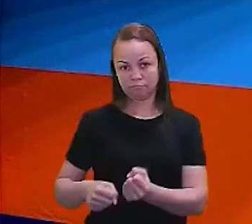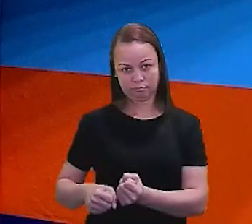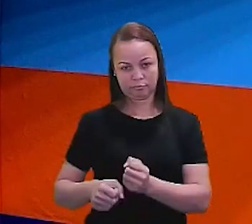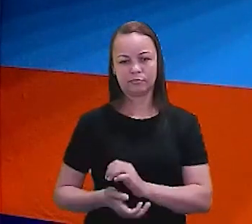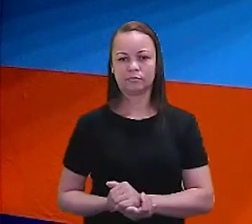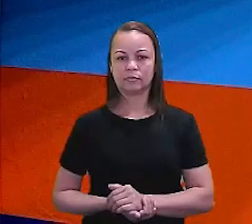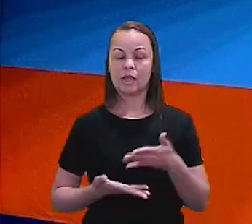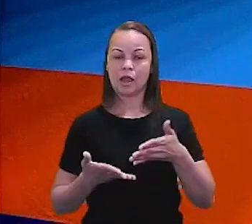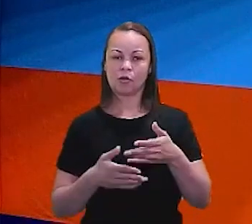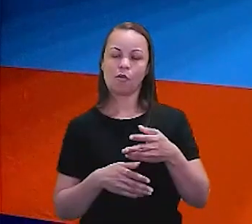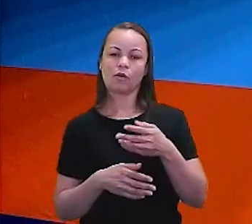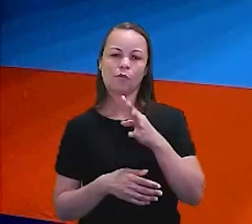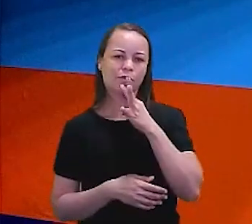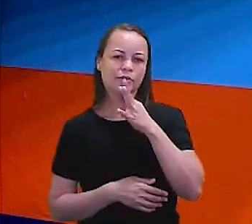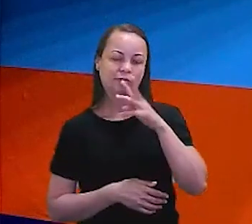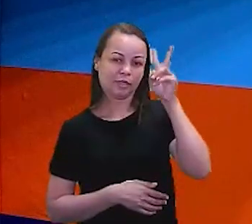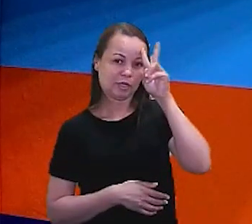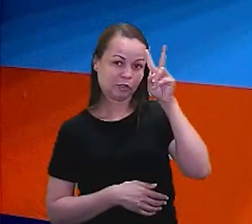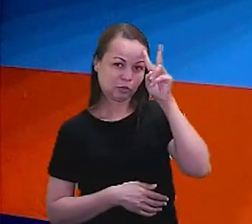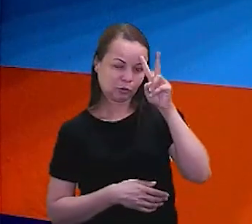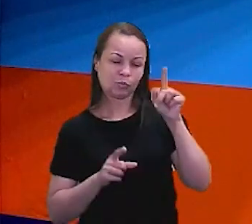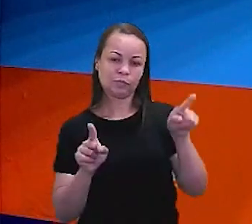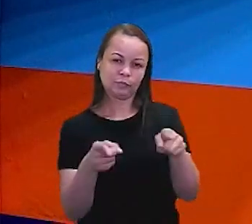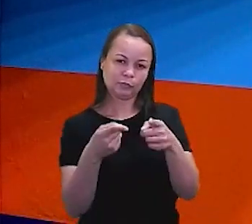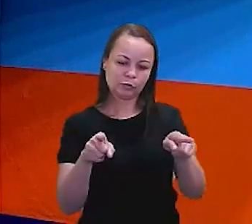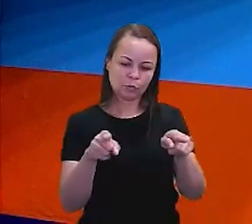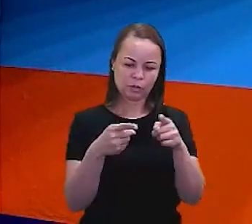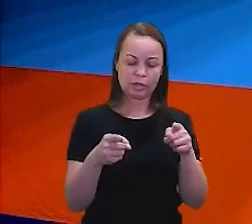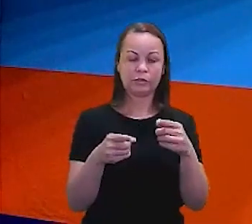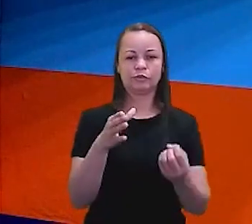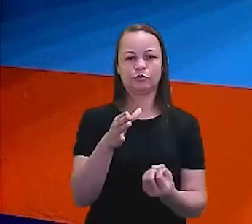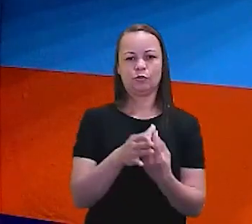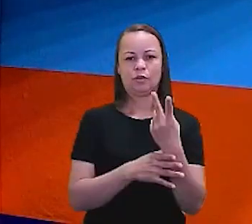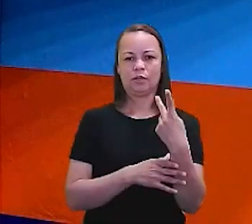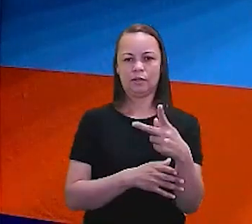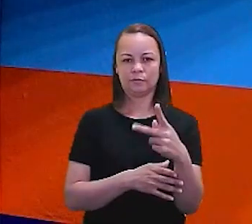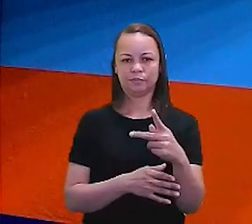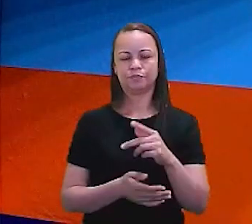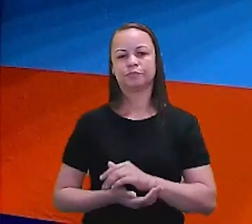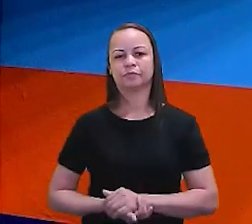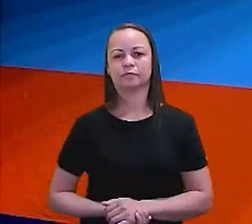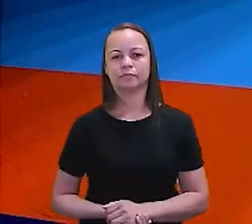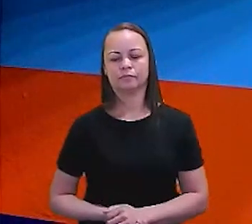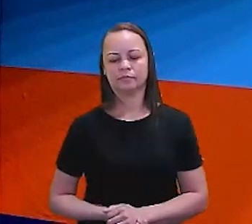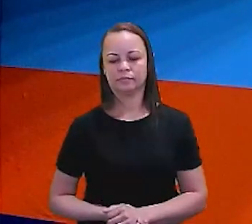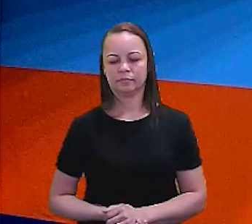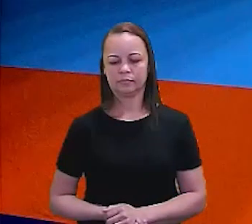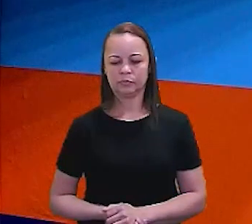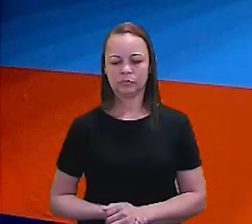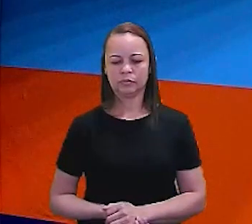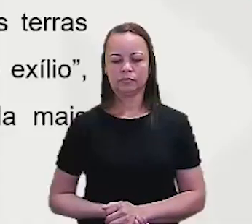conhecer um pouquinho da história do hino nacional e sua criação.